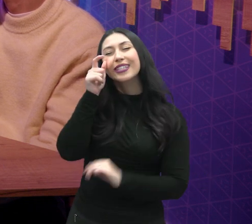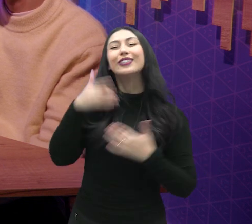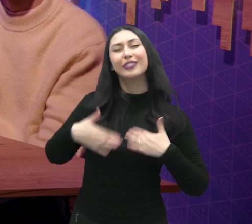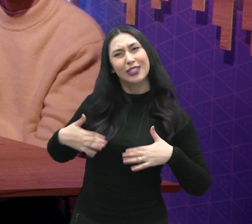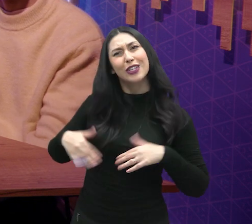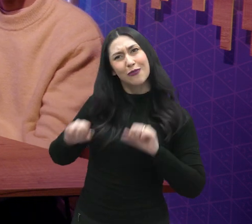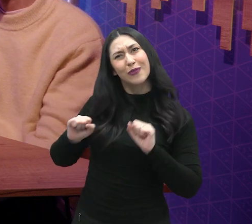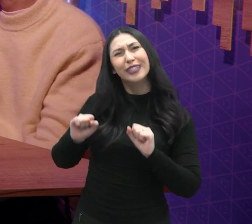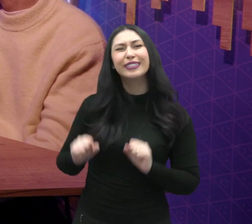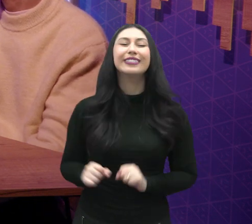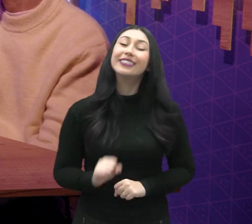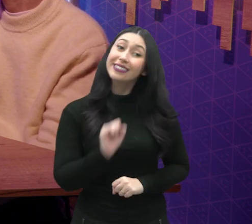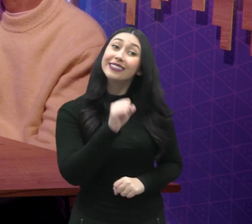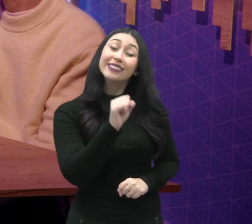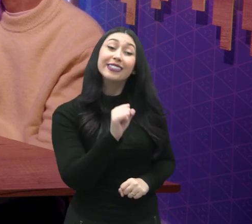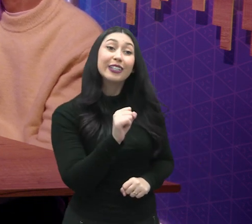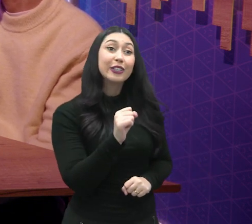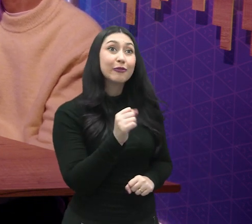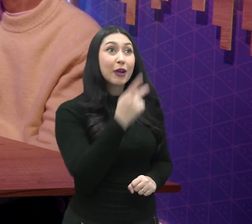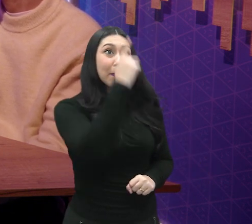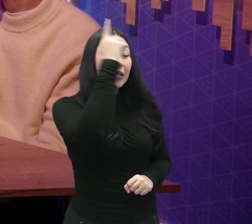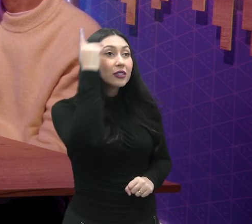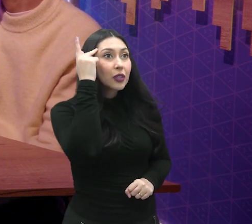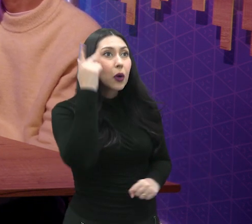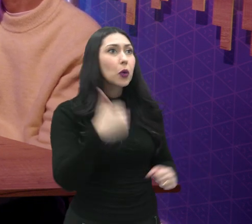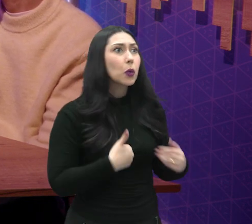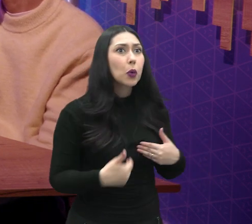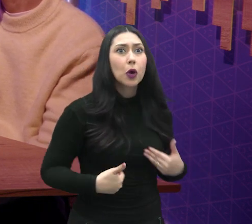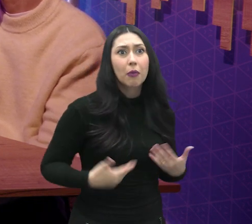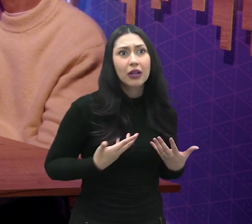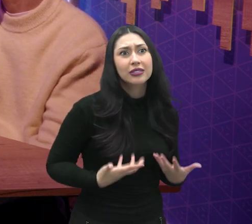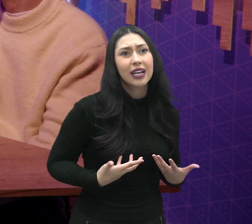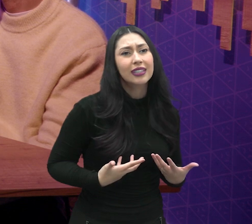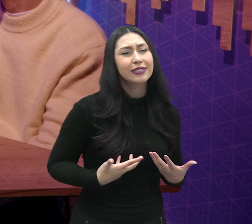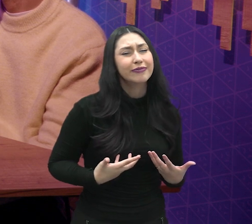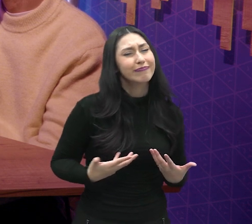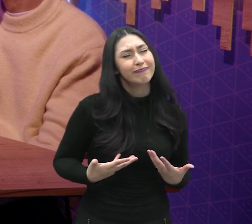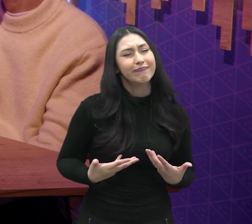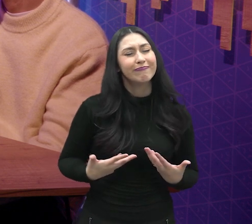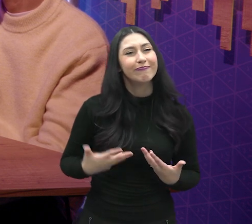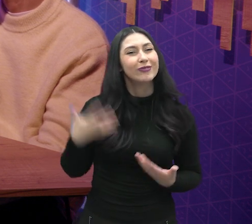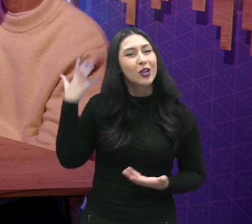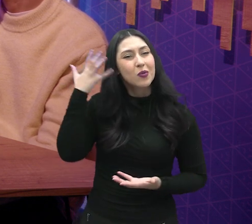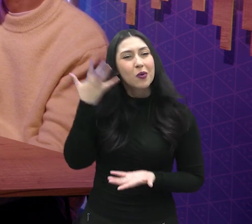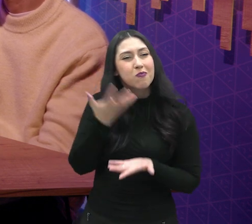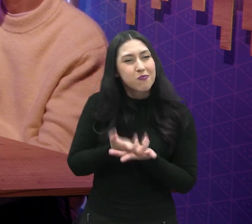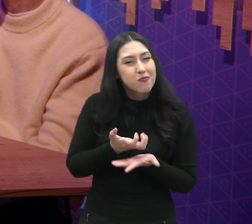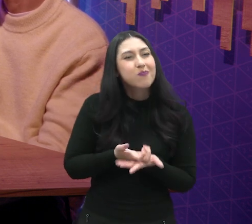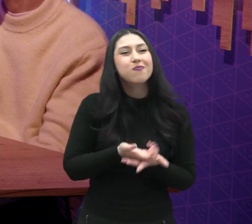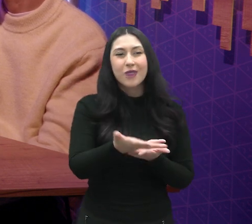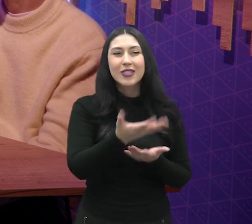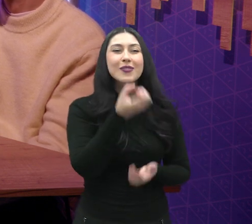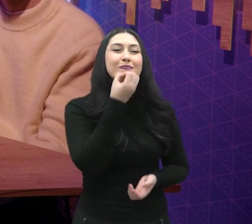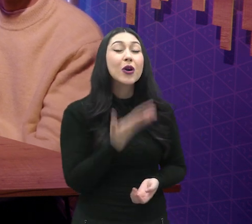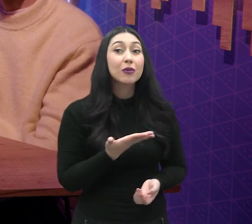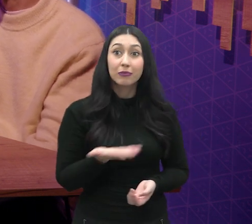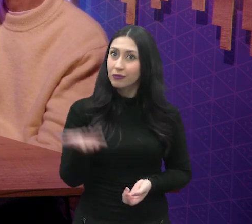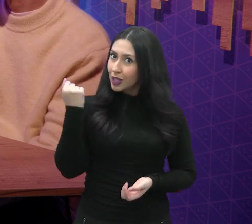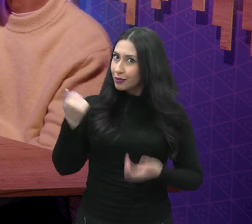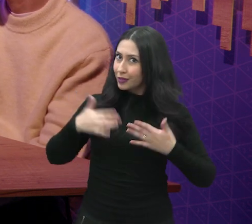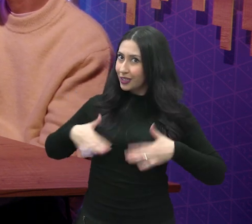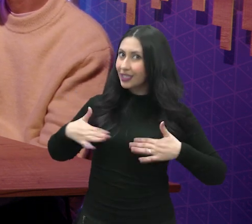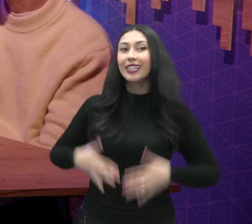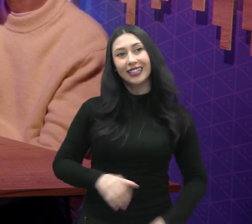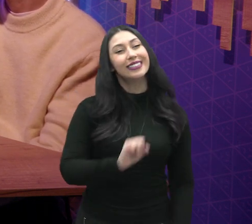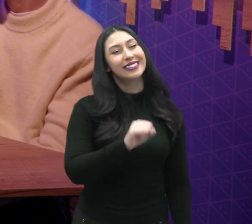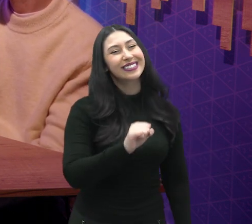né? É isso. Dá pra fazer também. Pra quem tá com cansaço físico, ouvir um podcast é ótimo pra descansar. É verdade. Bora então